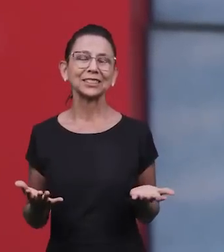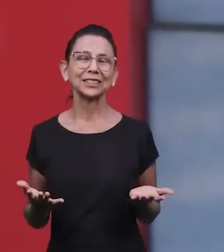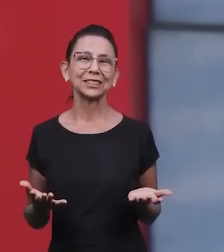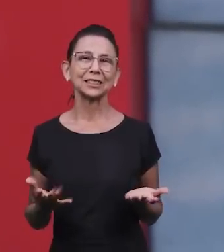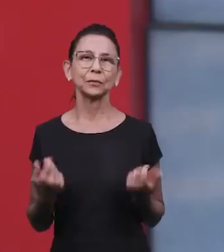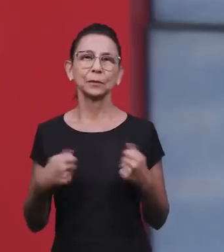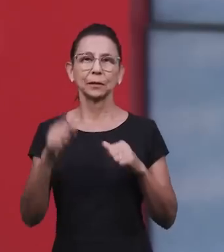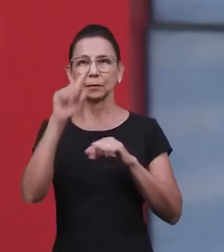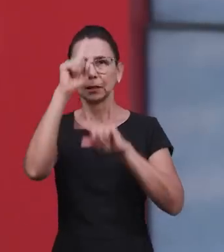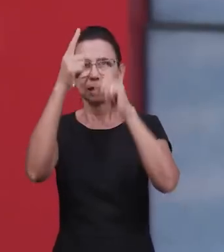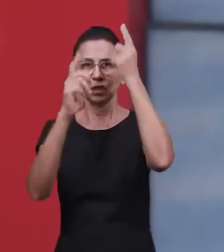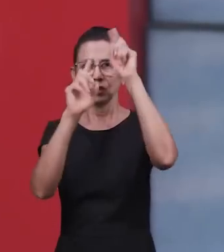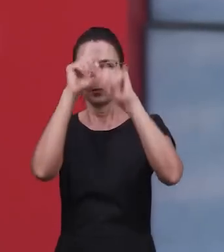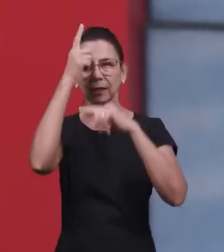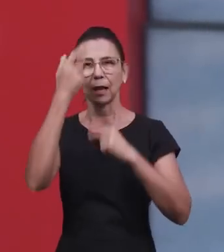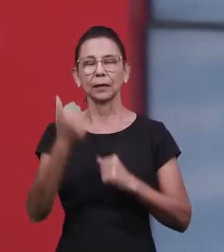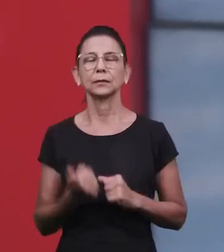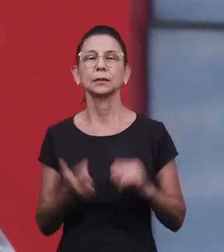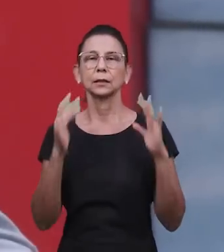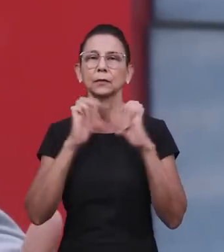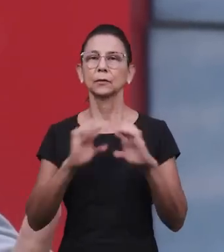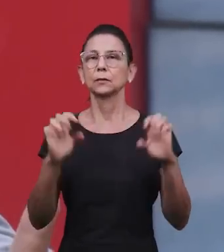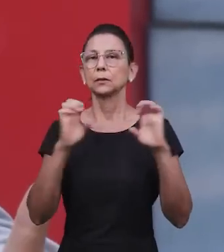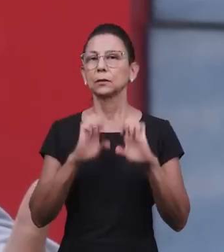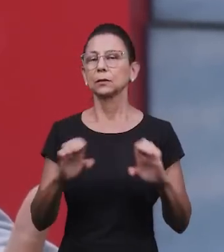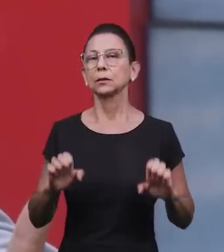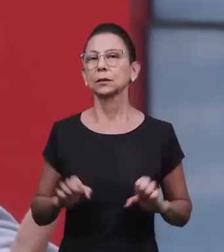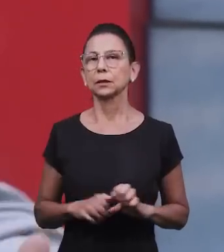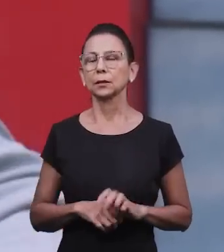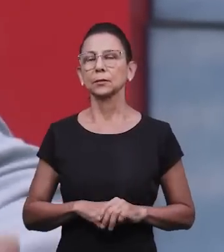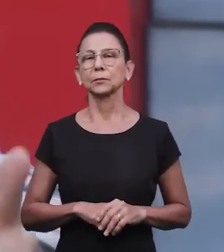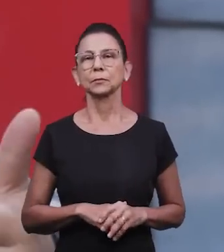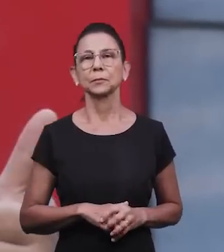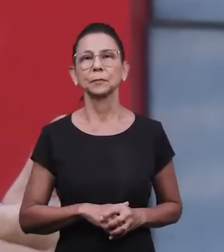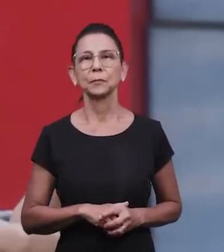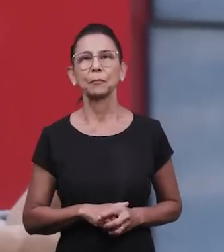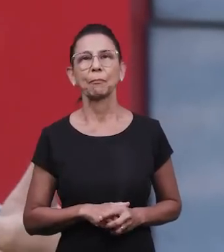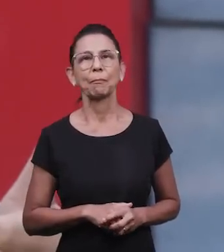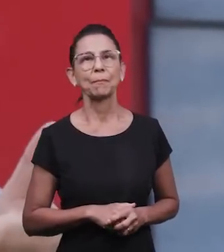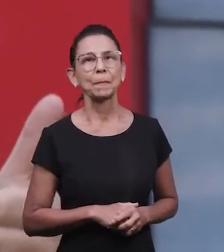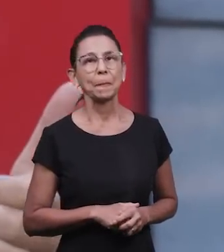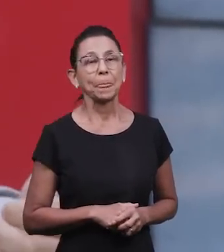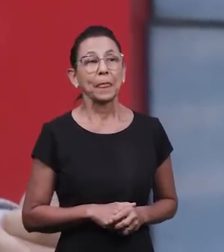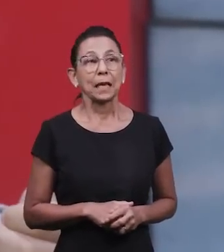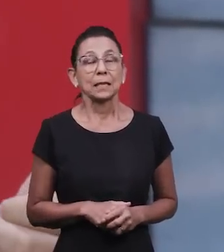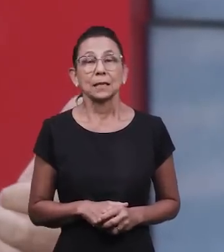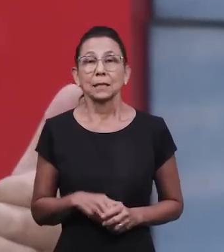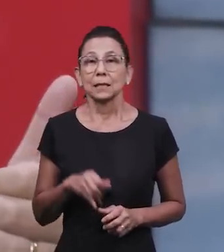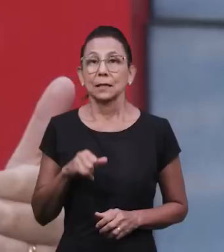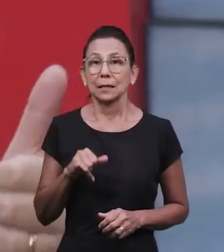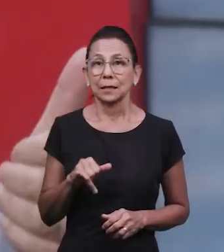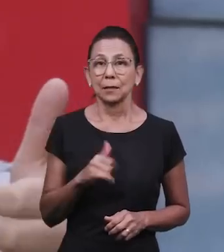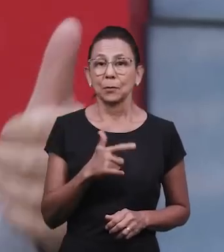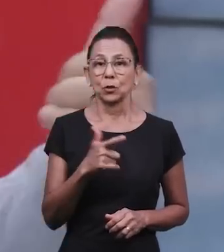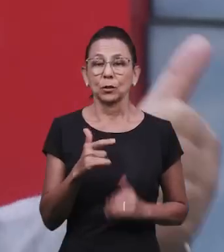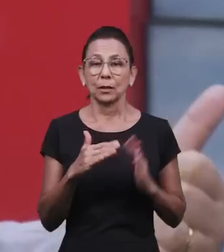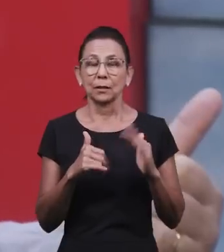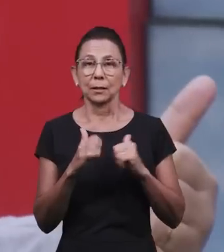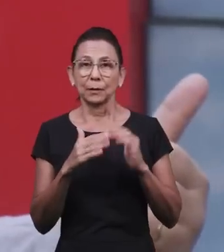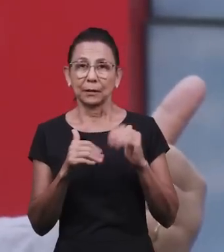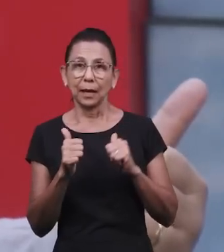também precisamos ser criativos para evangelizar. Se algumas pessoas com mais experiência acumulada não têm